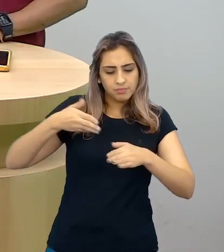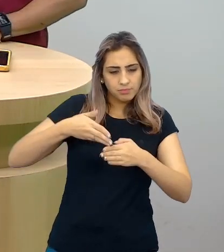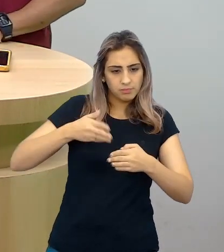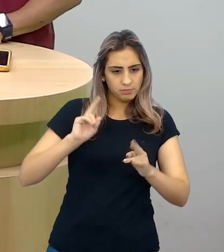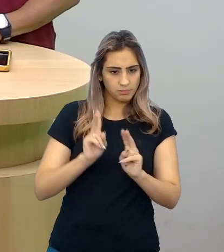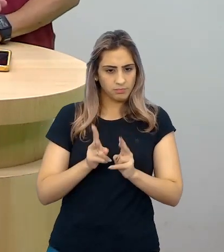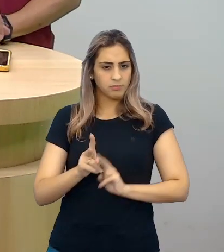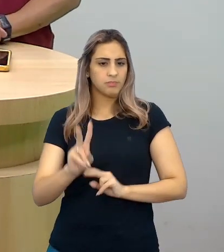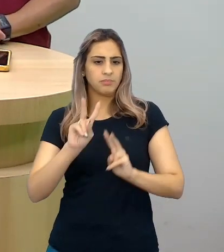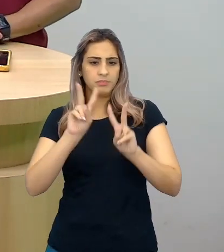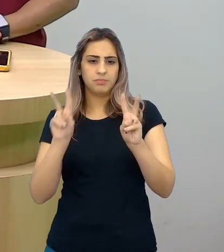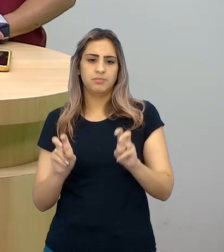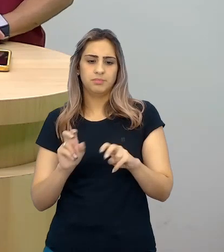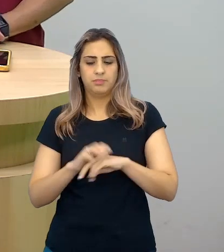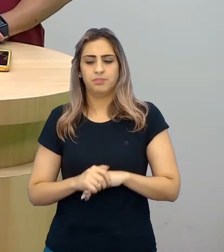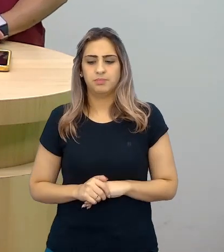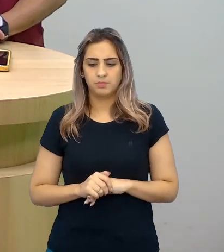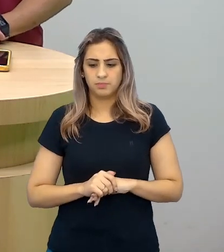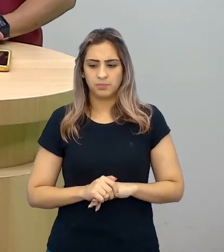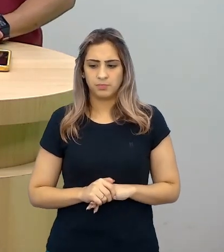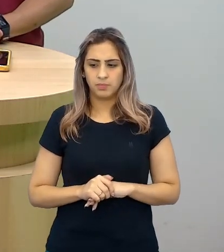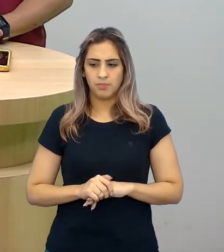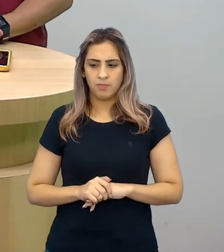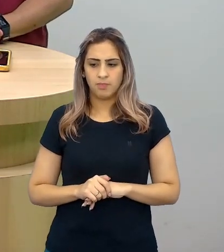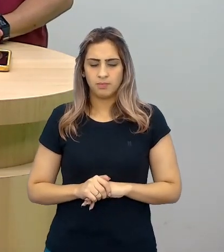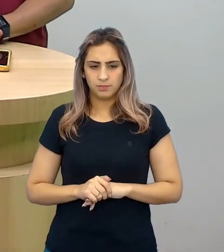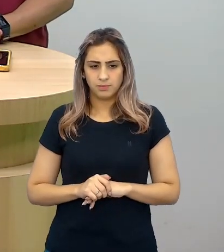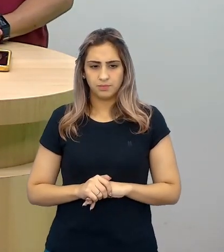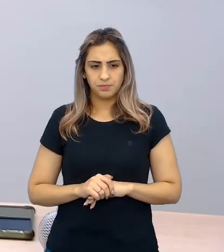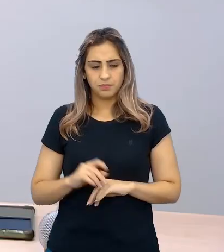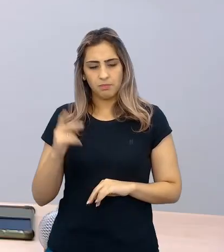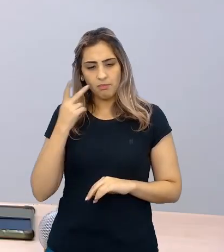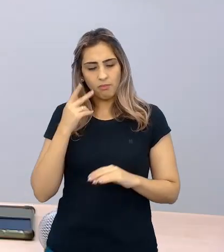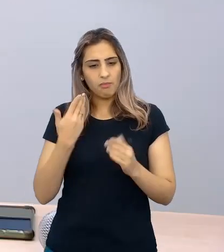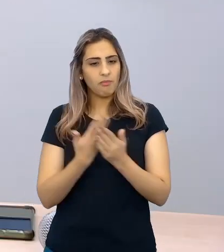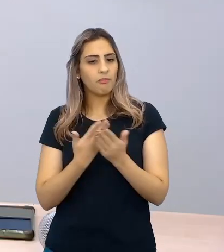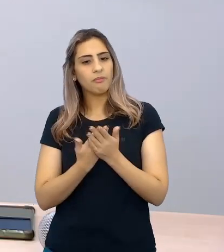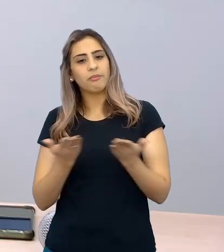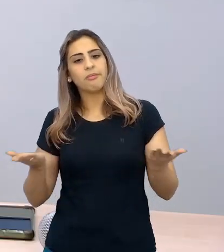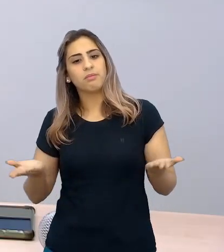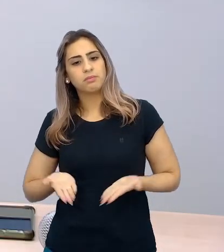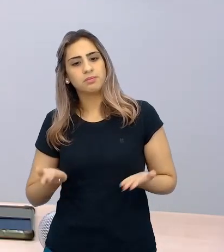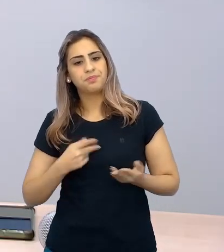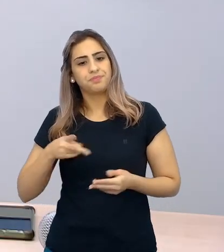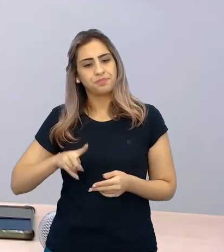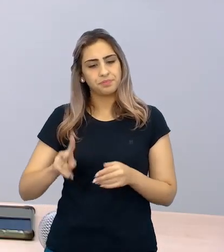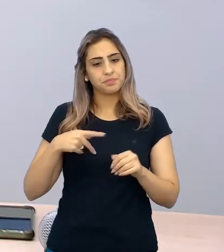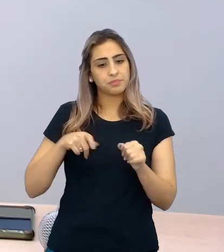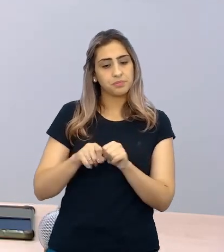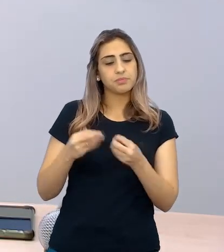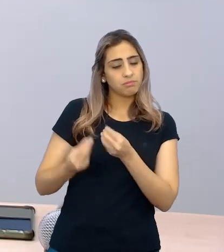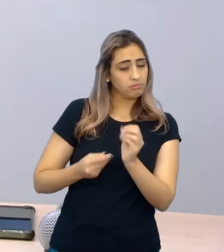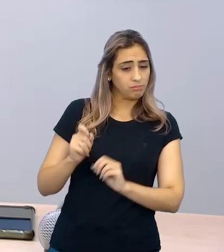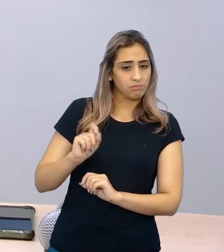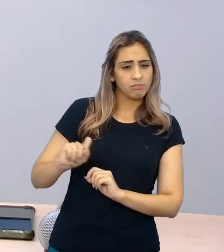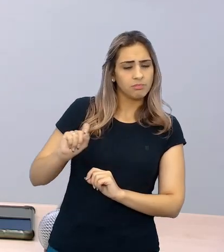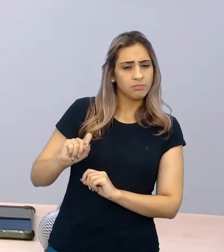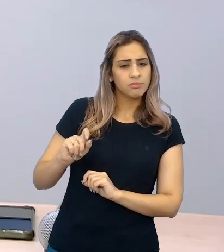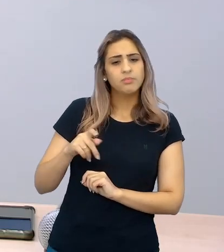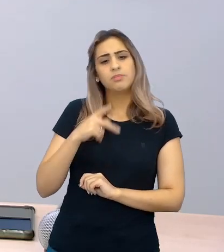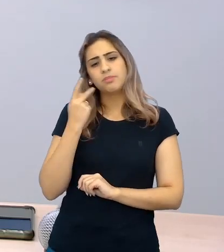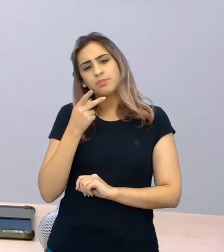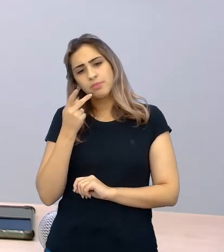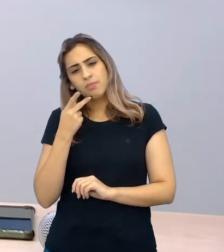tempo, exato, né? Que é a regressão linear. A essência é a mesma. Tá bom. E aí, para essa aula de hoje, a gente tem que sempre começar a aula, a gente faz o que mesmo? Fala